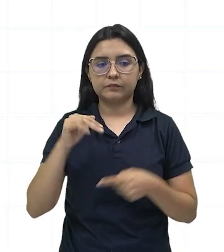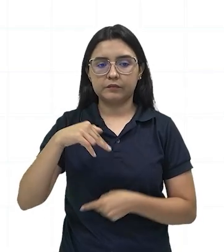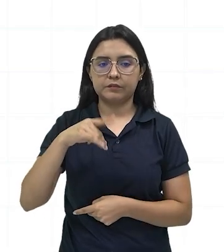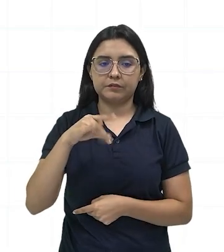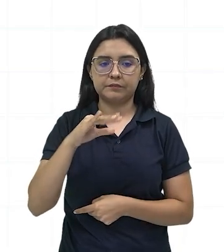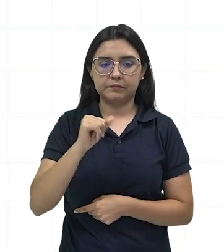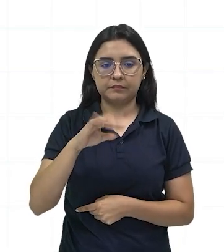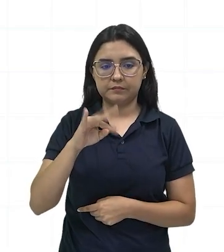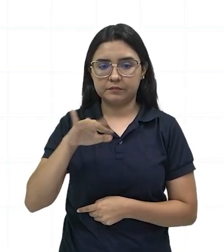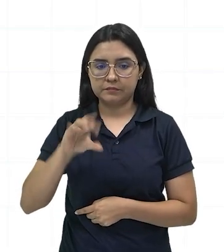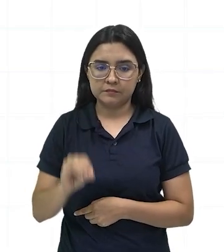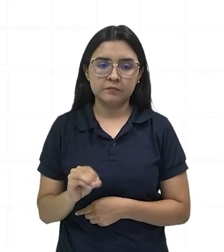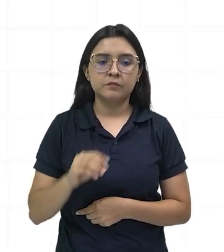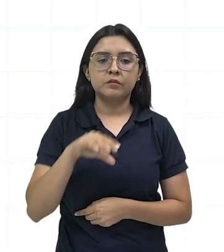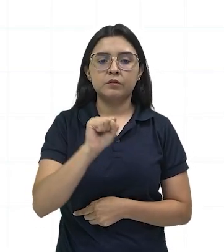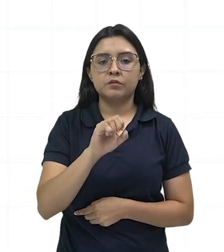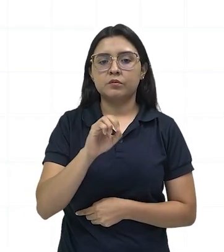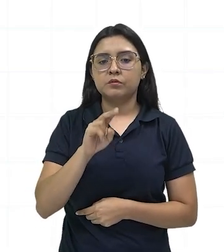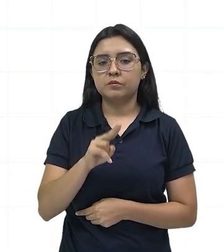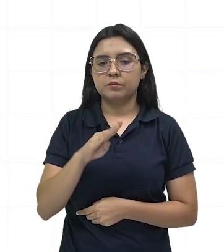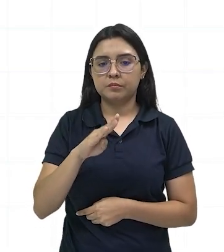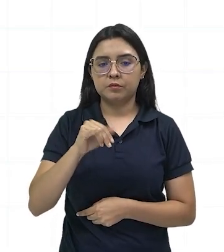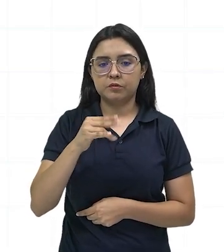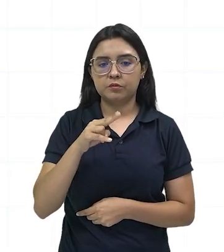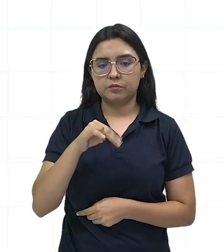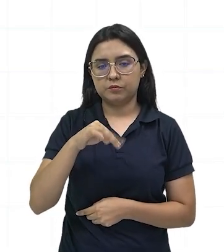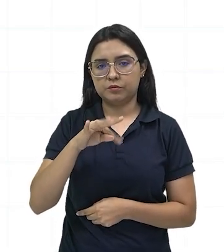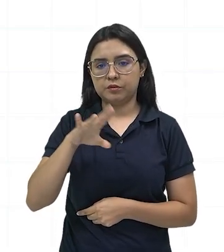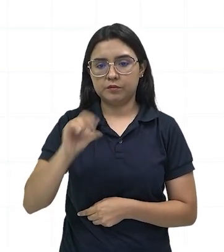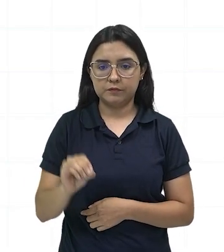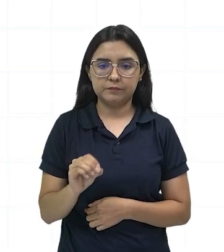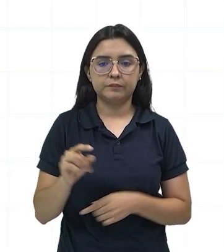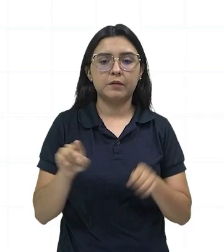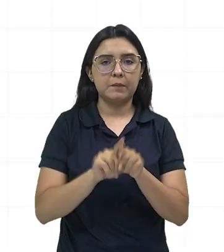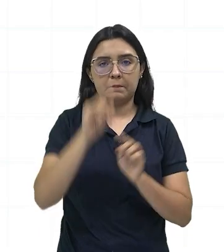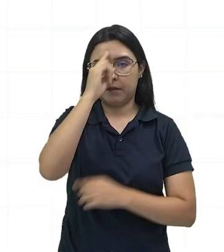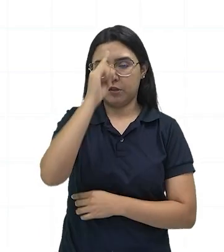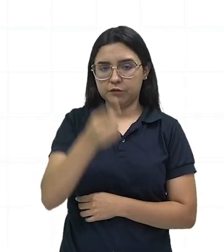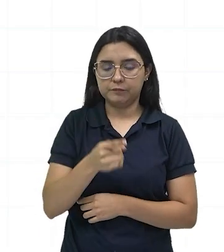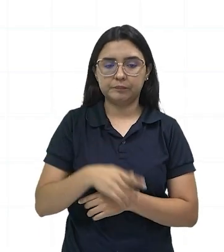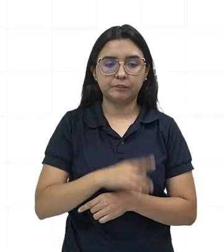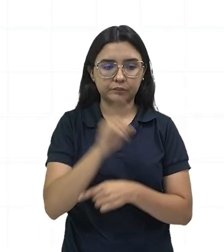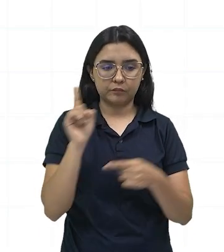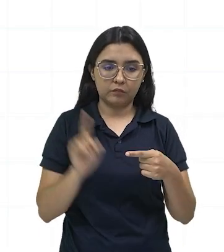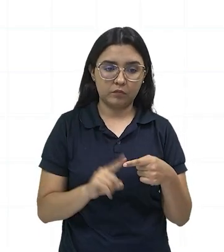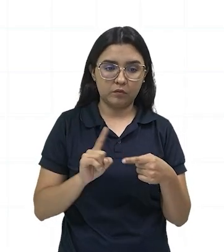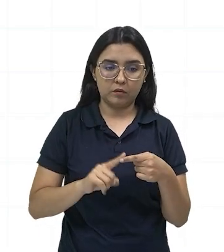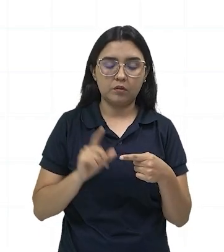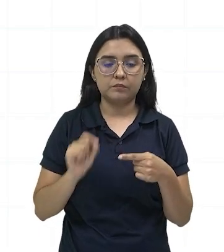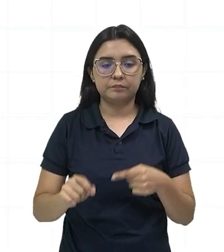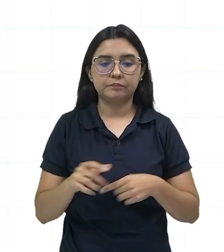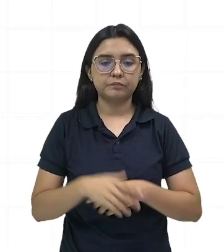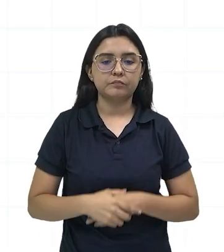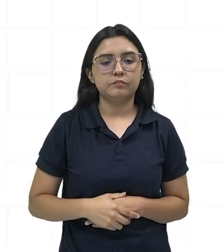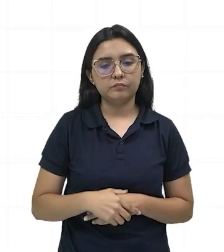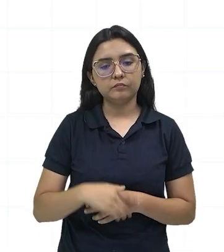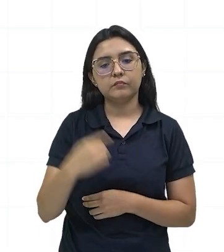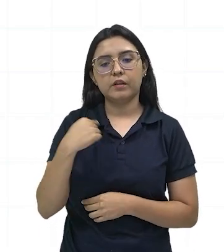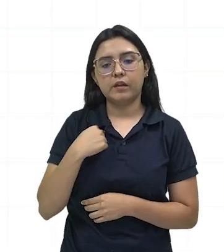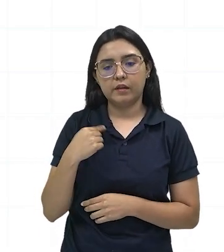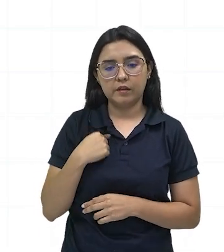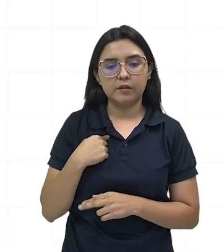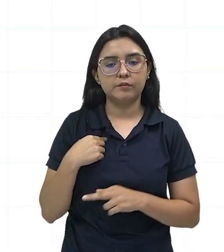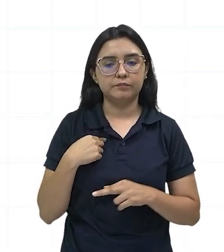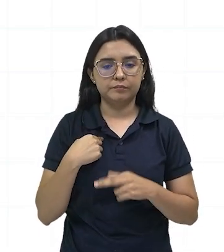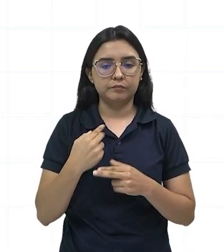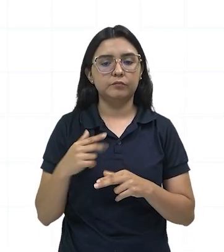imperativo. São alguns dos nossos modos verbais. Então, olha só. No indicativo, eu reciclo o lixo. No